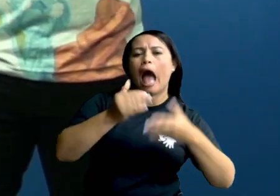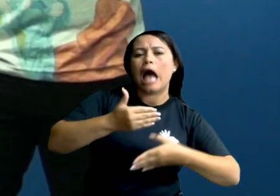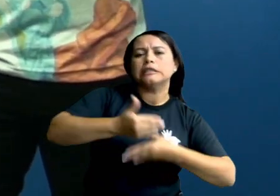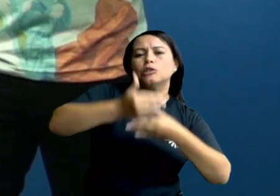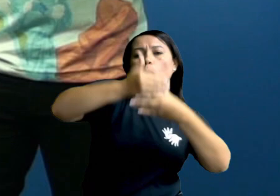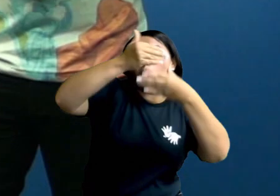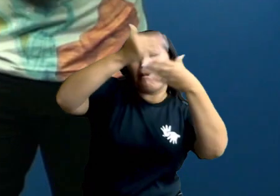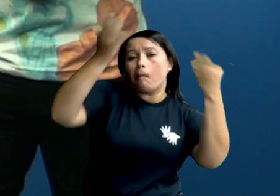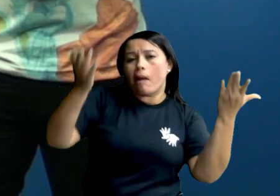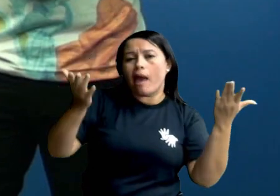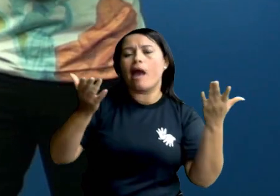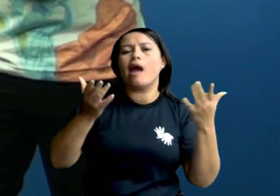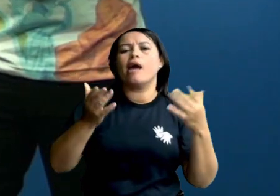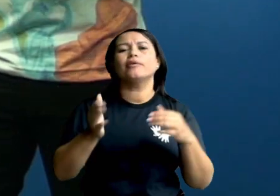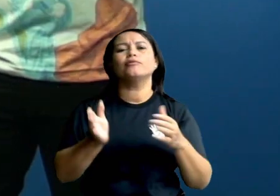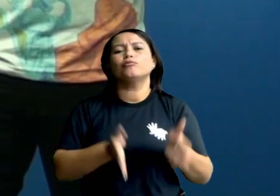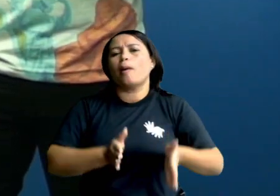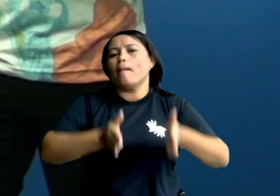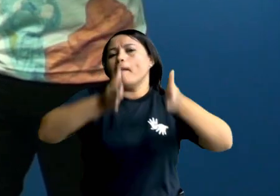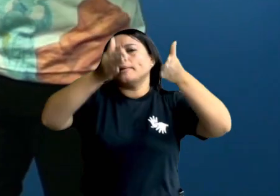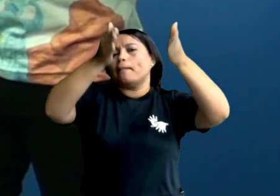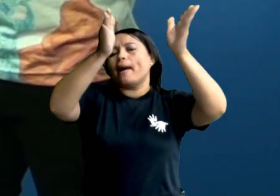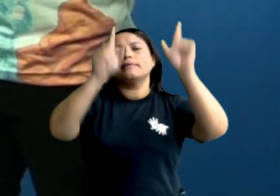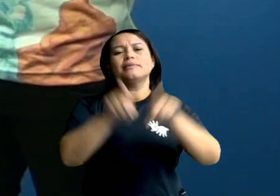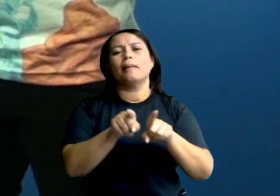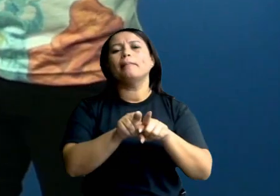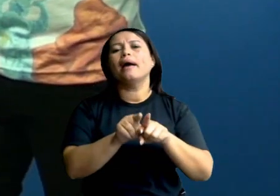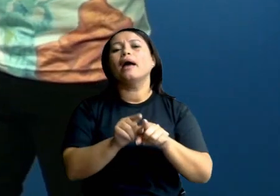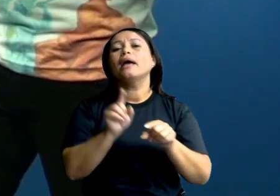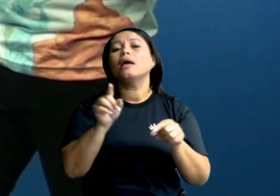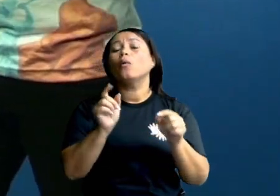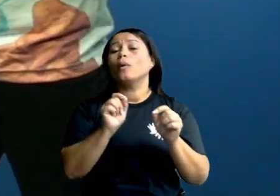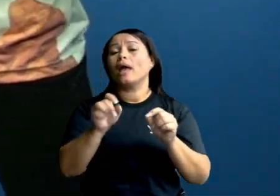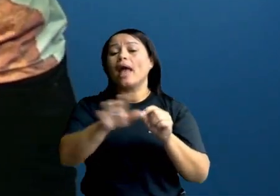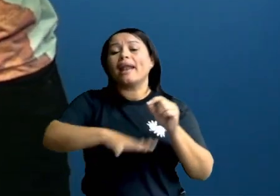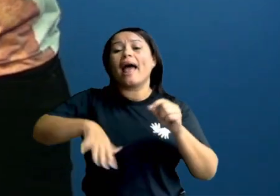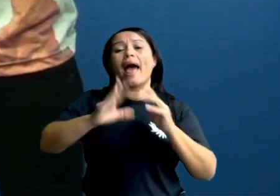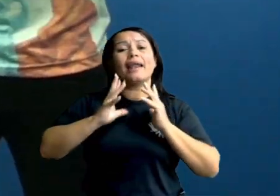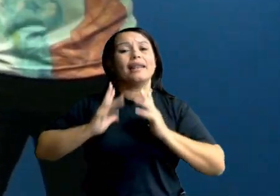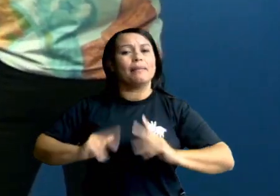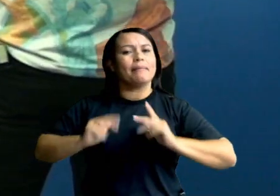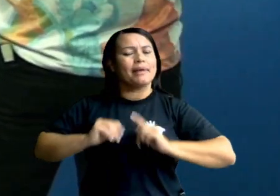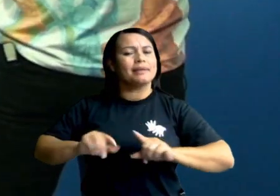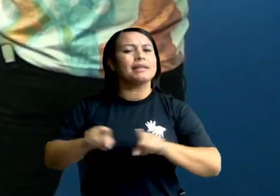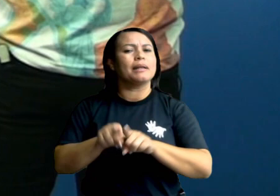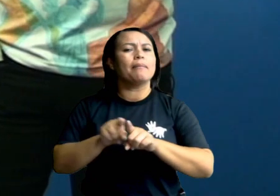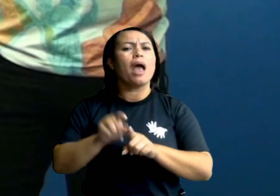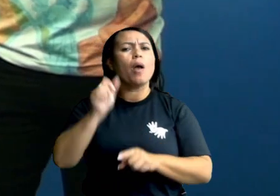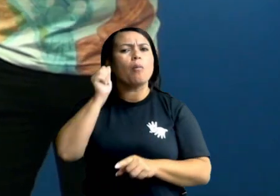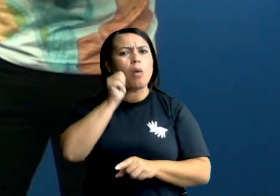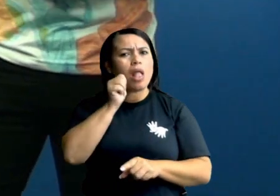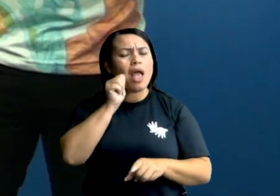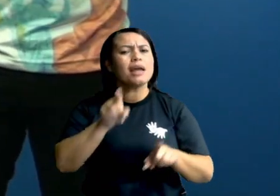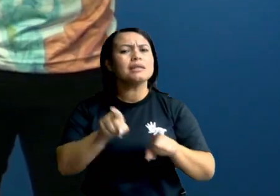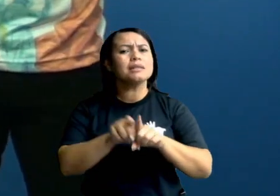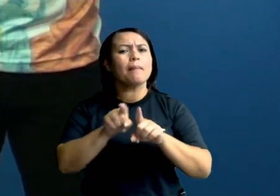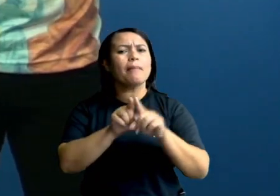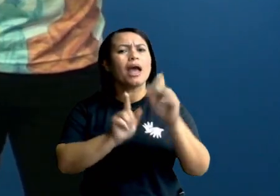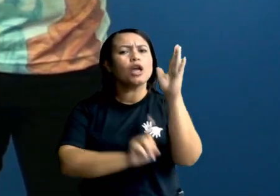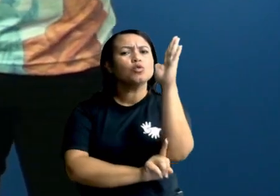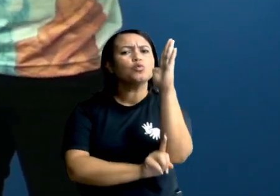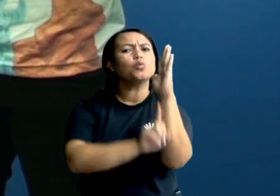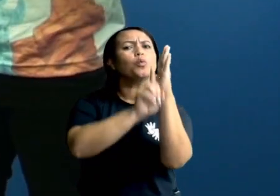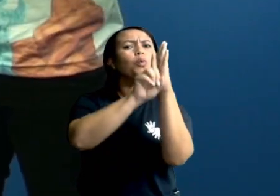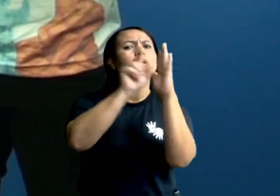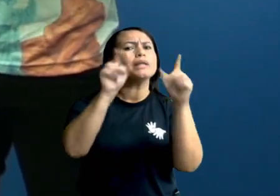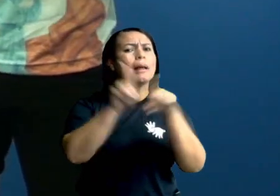casa, dos apartamentos e tudo mais. E também a parte de limpeza, tá bom? Mulheres astronautas, mulheres no espaço, hoje é uma realidade,